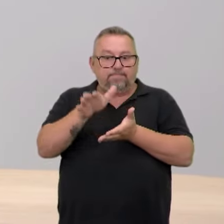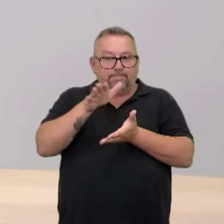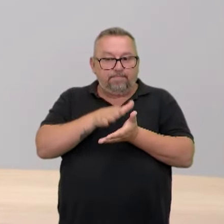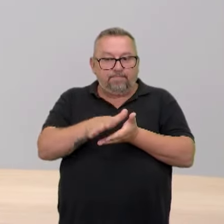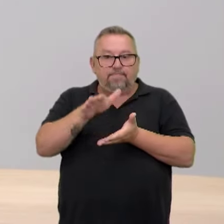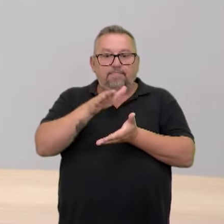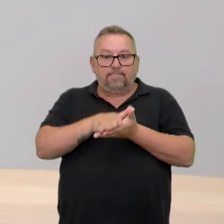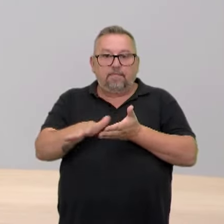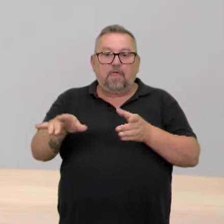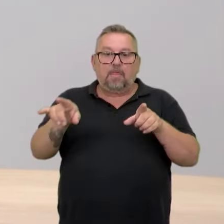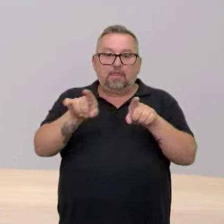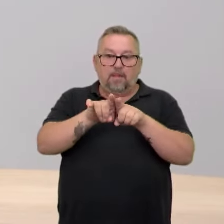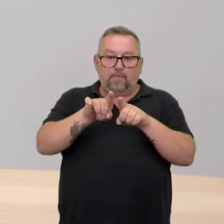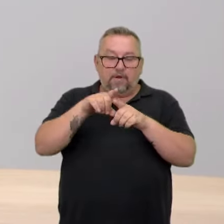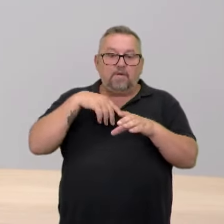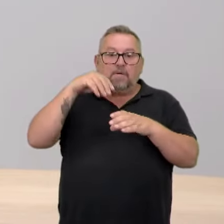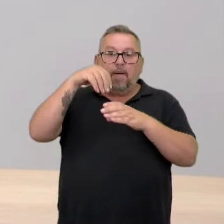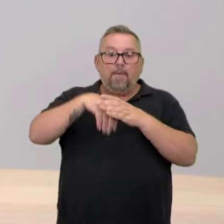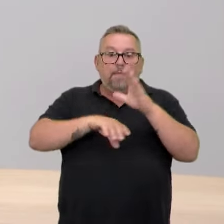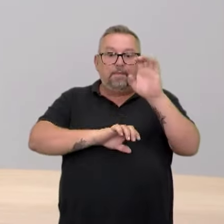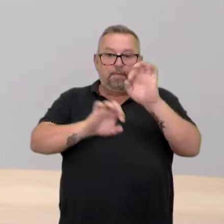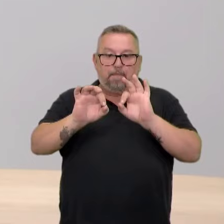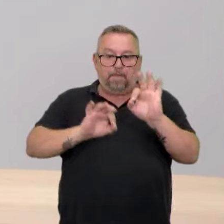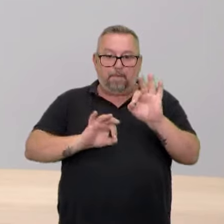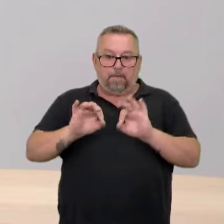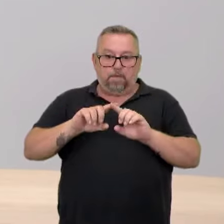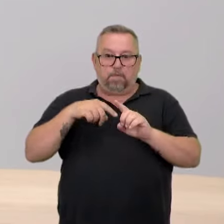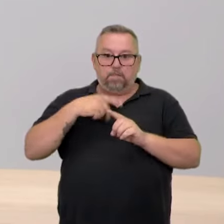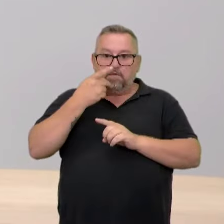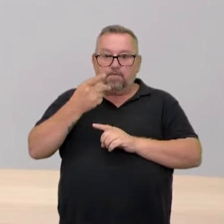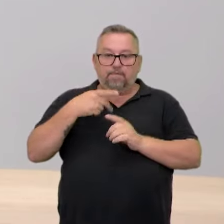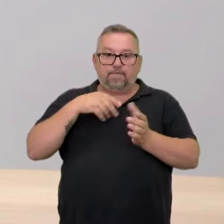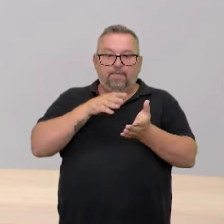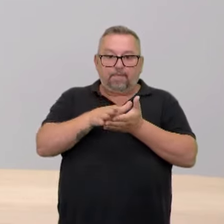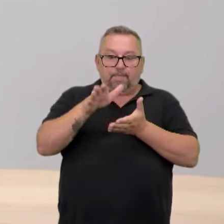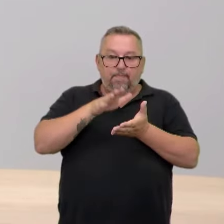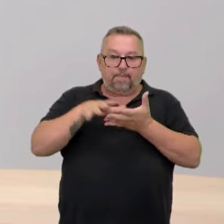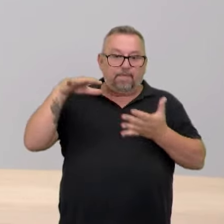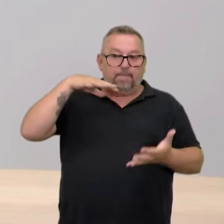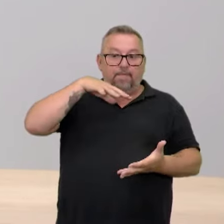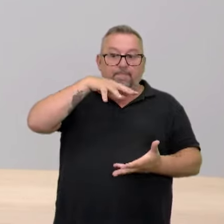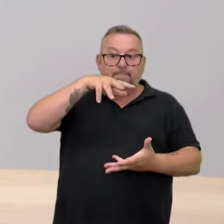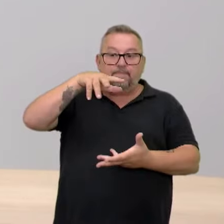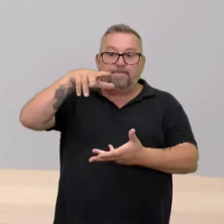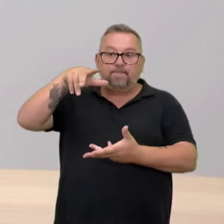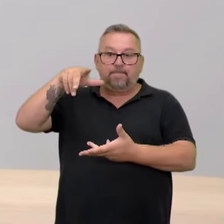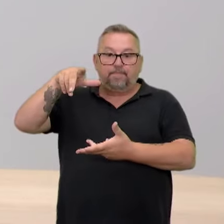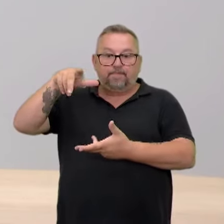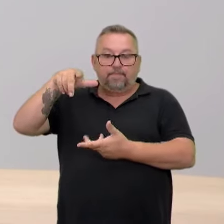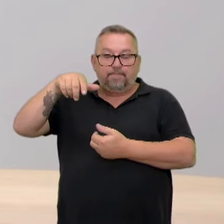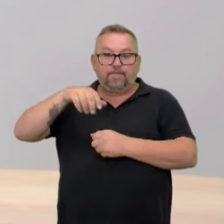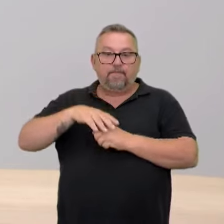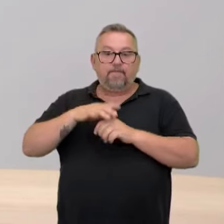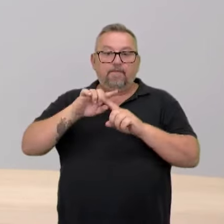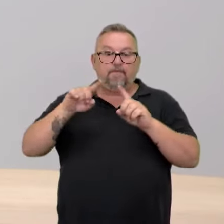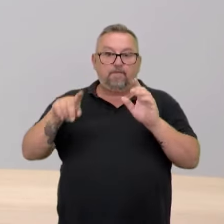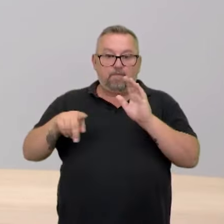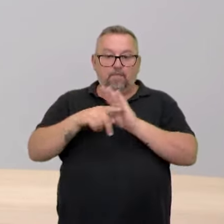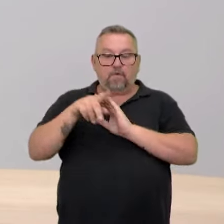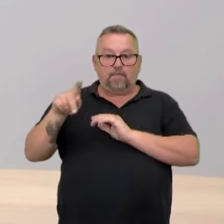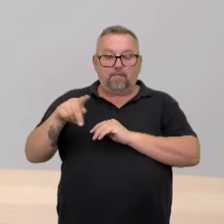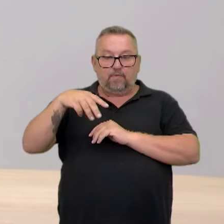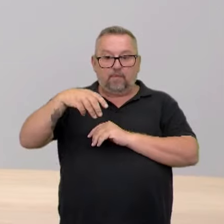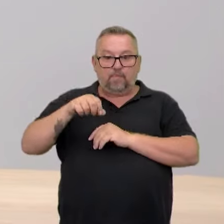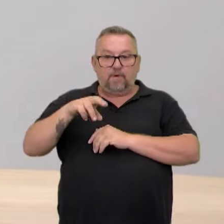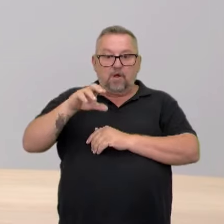existe um componente dentro desse próprio aprofundamento que se chama Observatório de Imprensa Internacional, que é o componente do professor Mauro